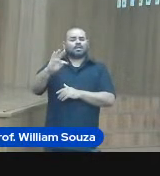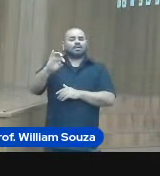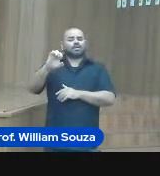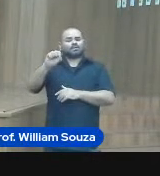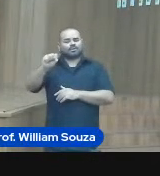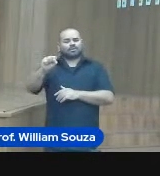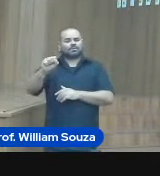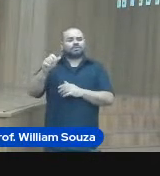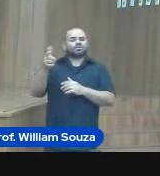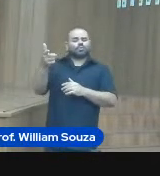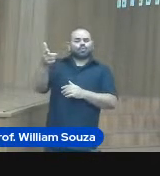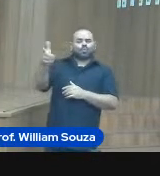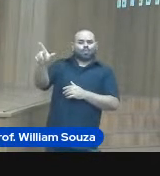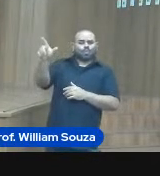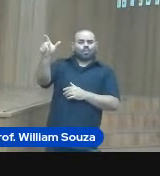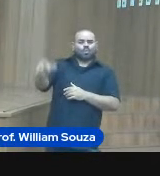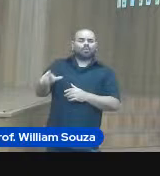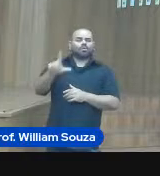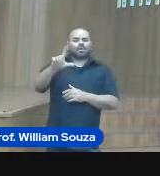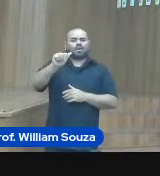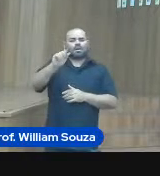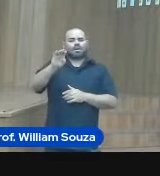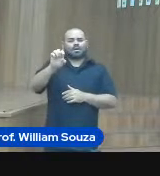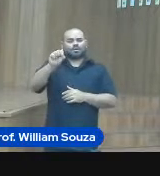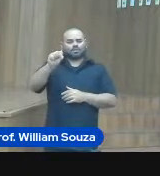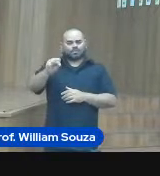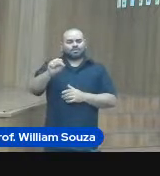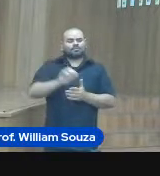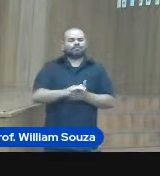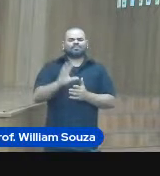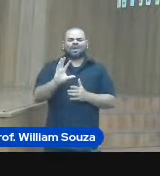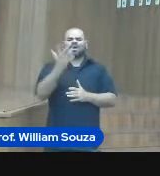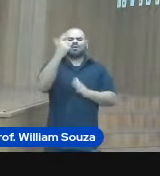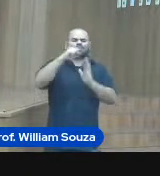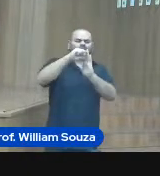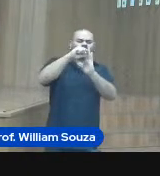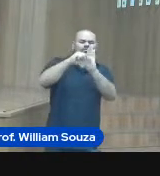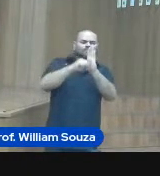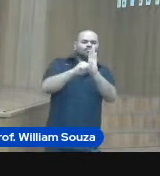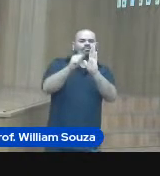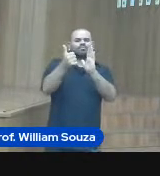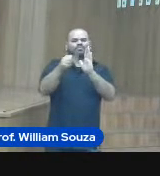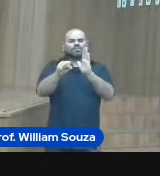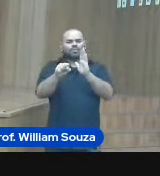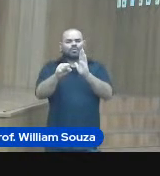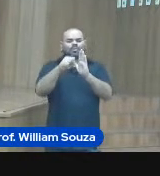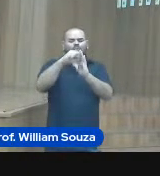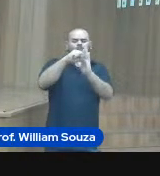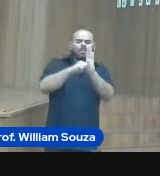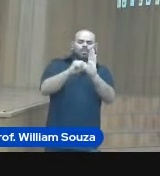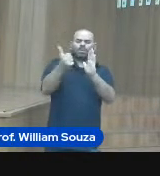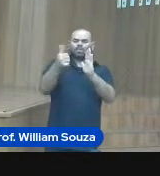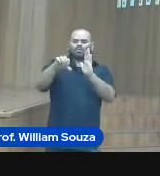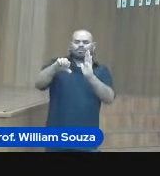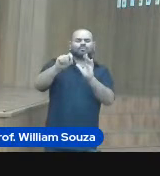O que acontecia nos séculos XVIII e XIX? A gente teve, nesses dois séculos,